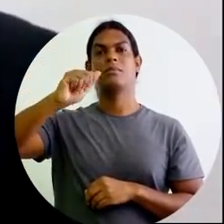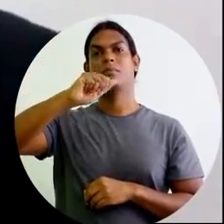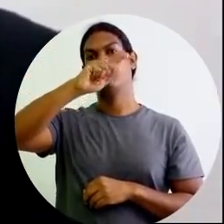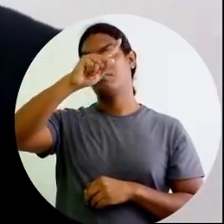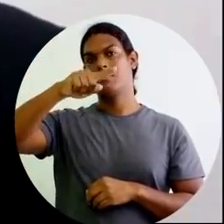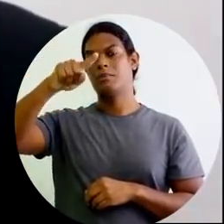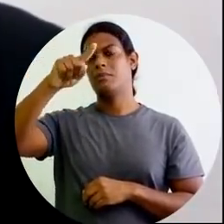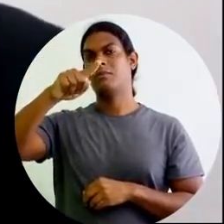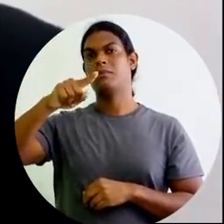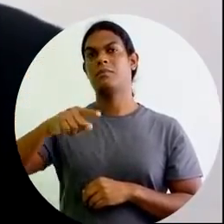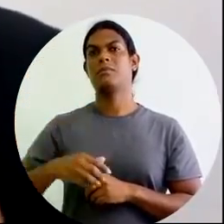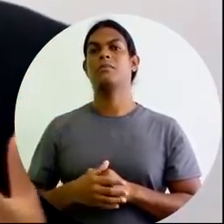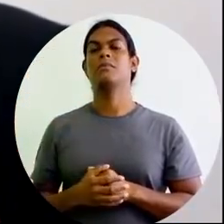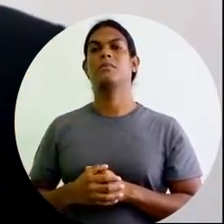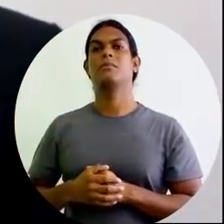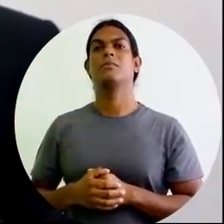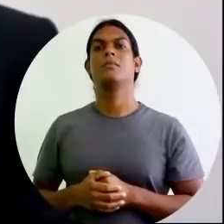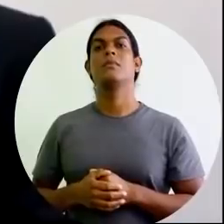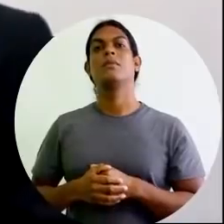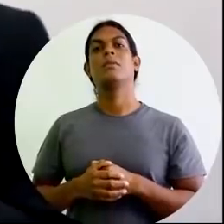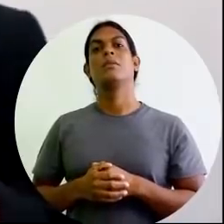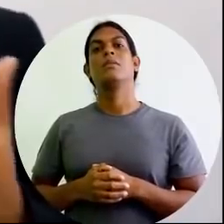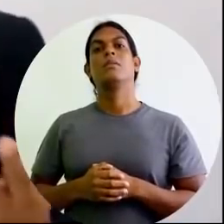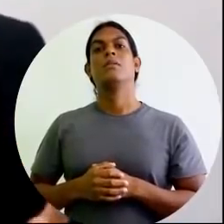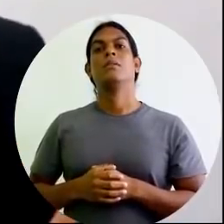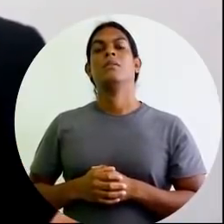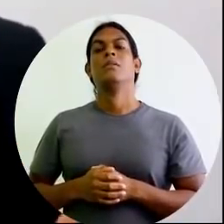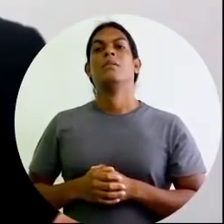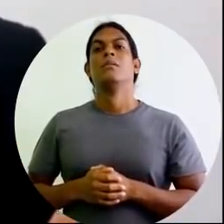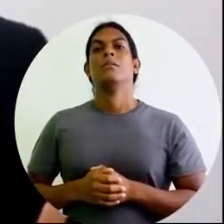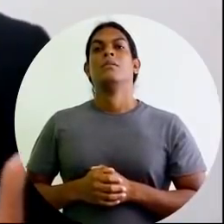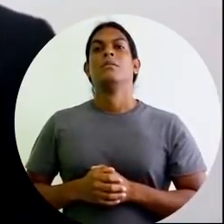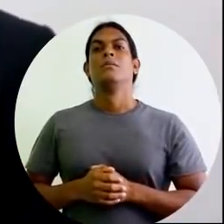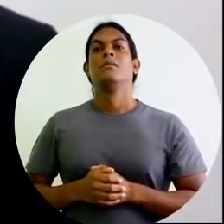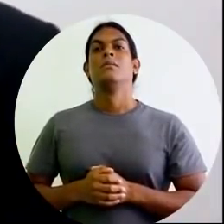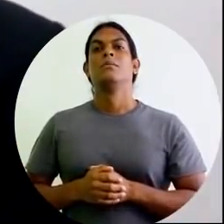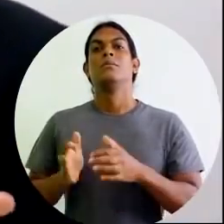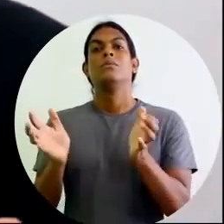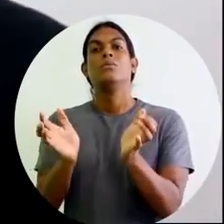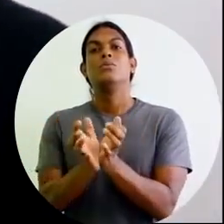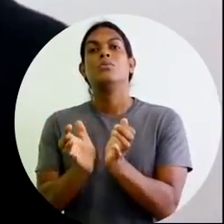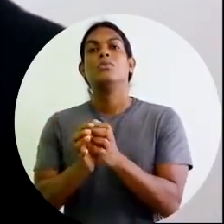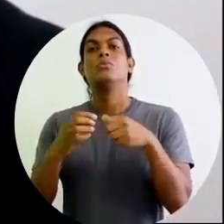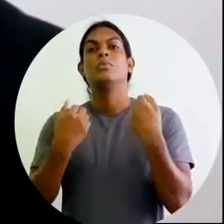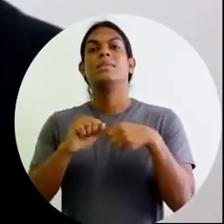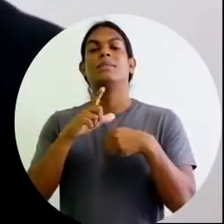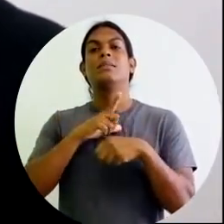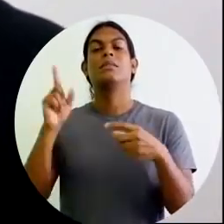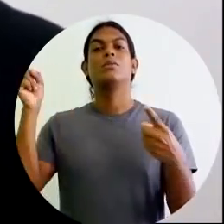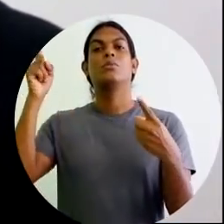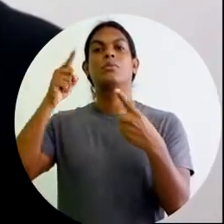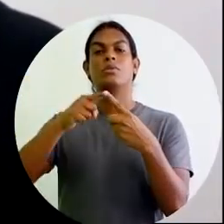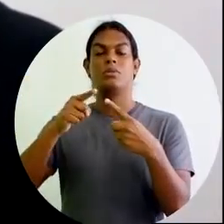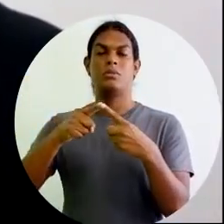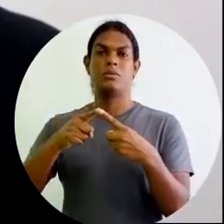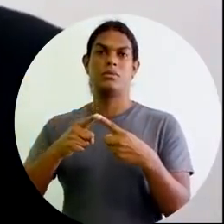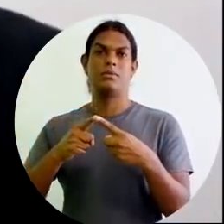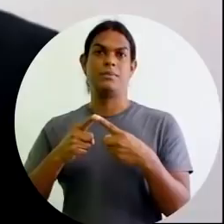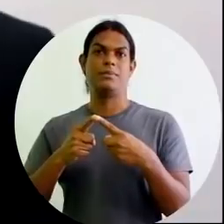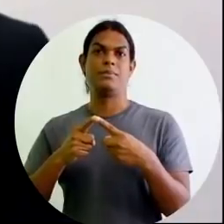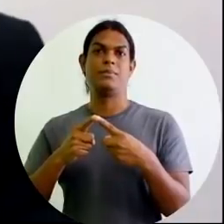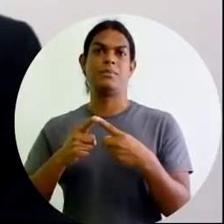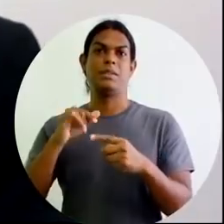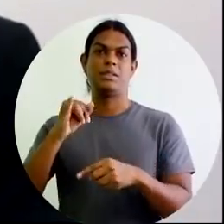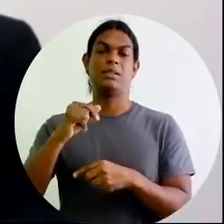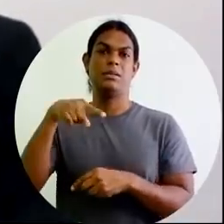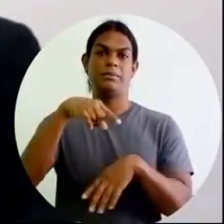está começando como? Um grupo ele não pode ser formado por nada. Ele precisa ter uma razão dele existir. Se